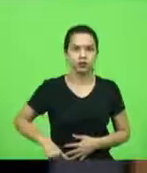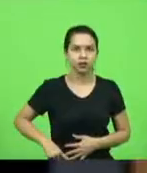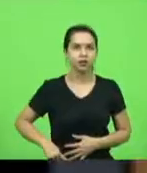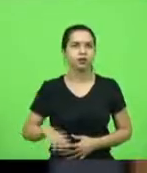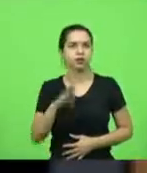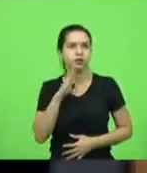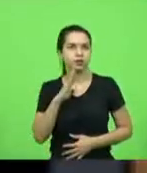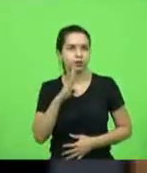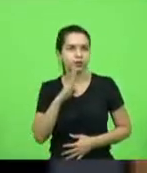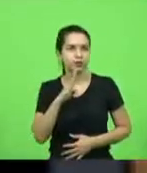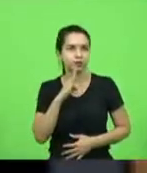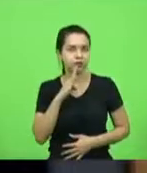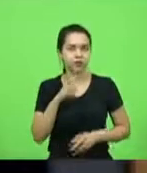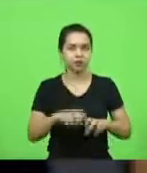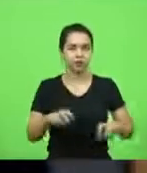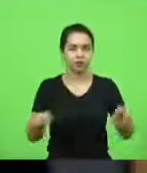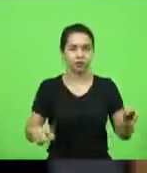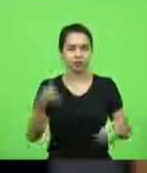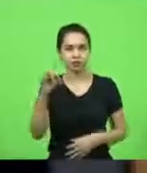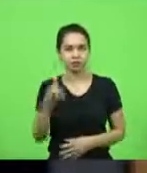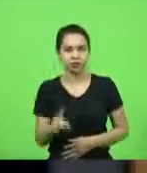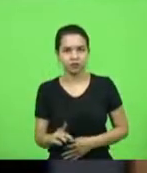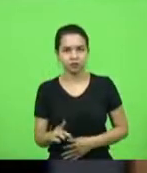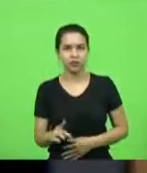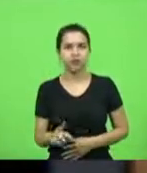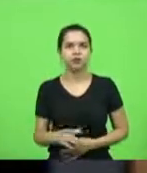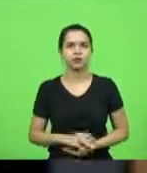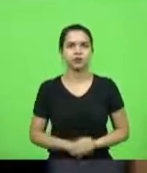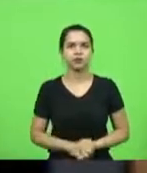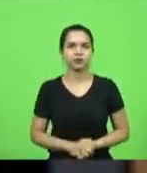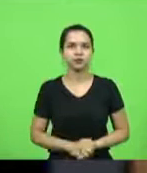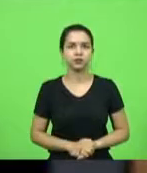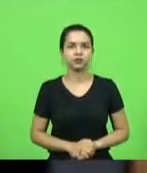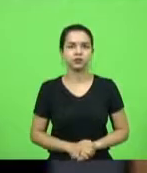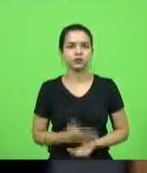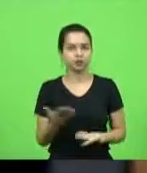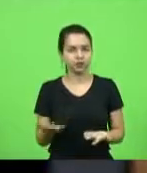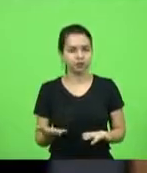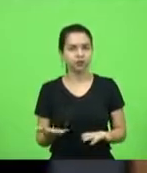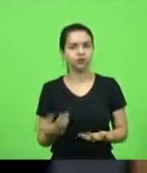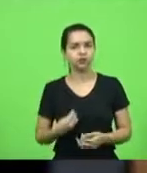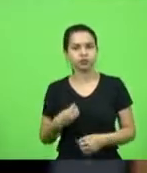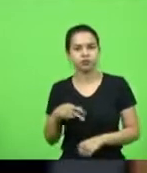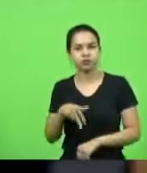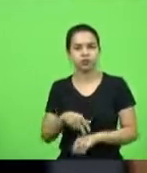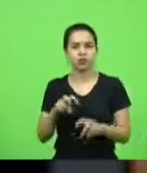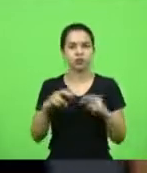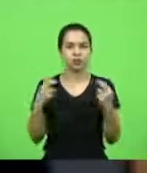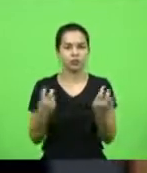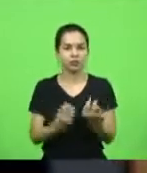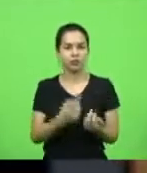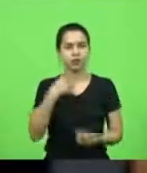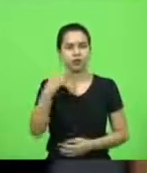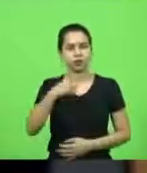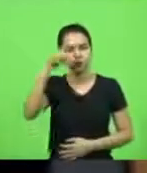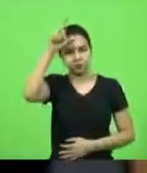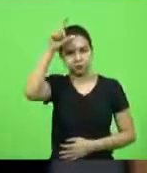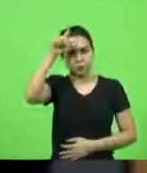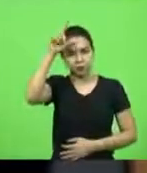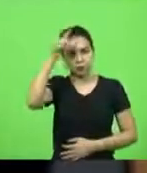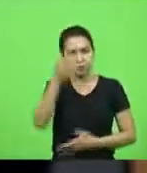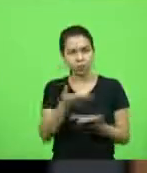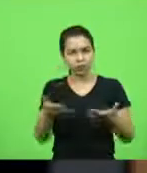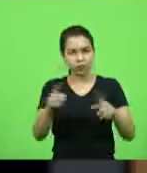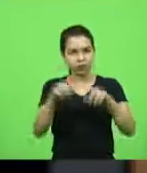Nilson Berlanda mesa diretora Nobre Deputado aqui se faça presente no plenário Deputado Sargento Lima aos